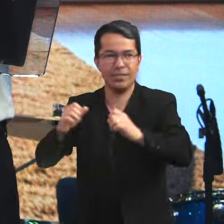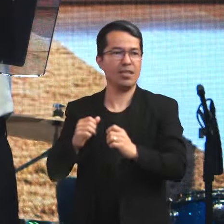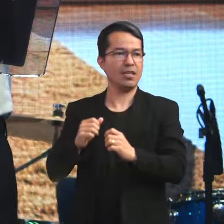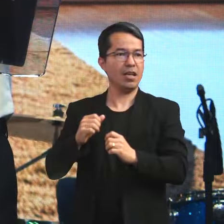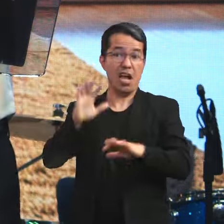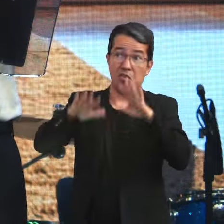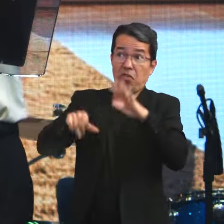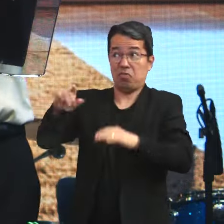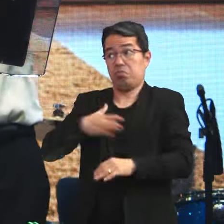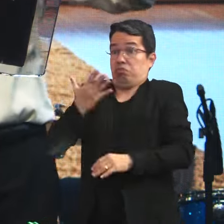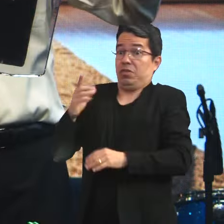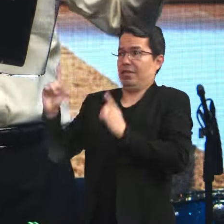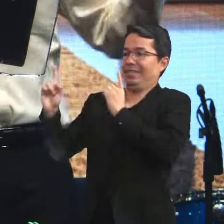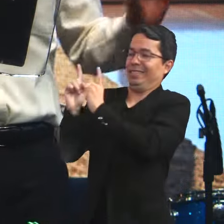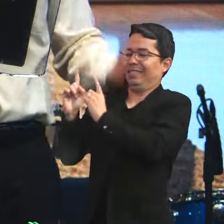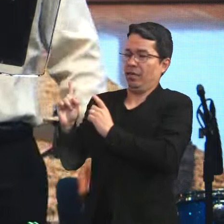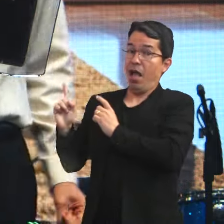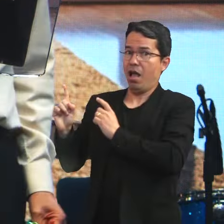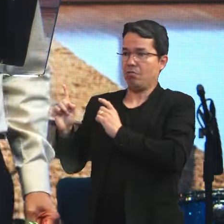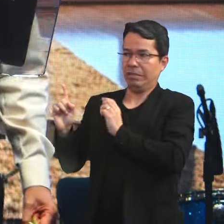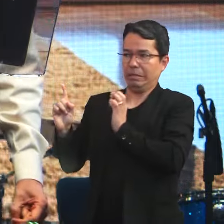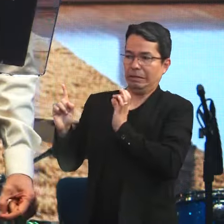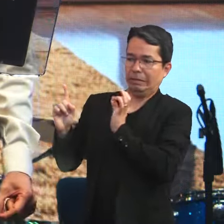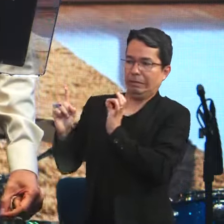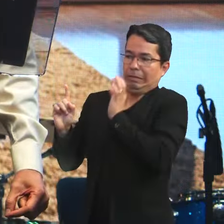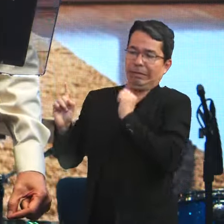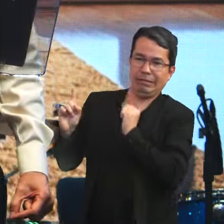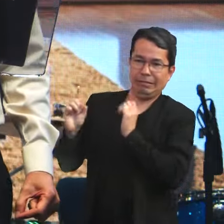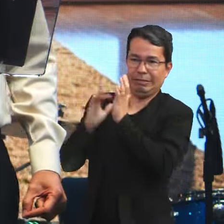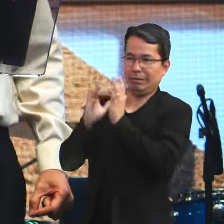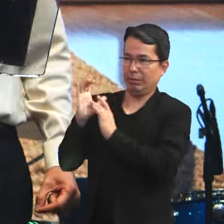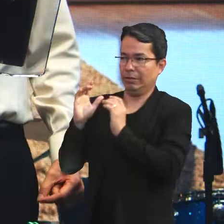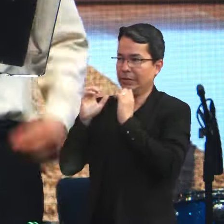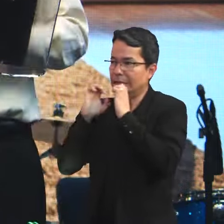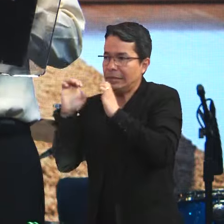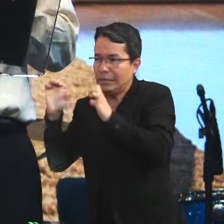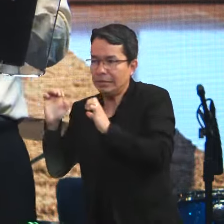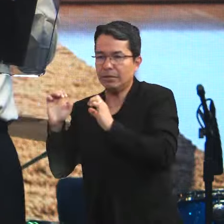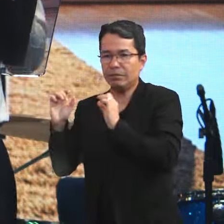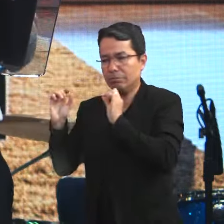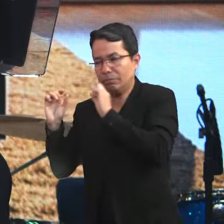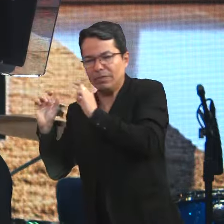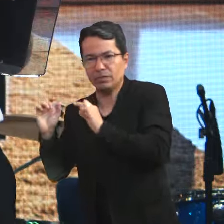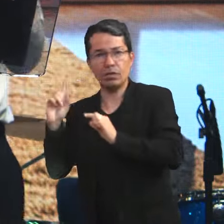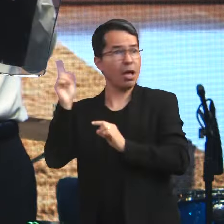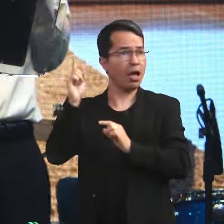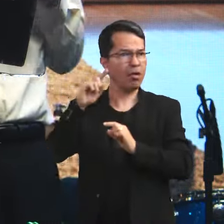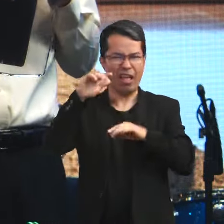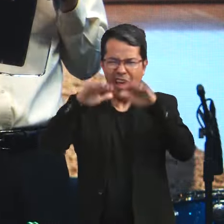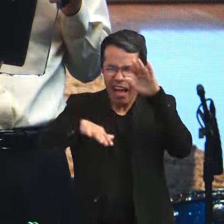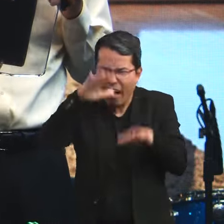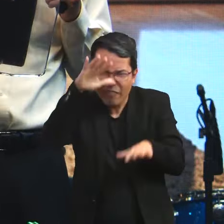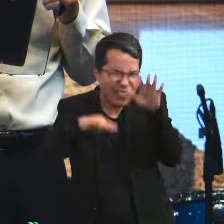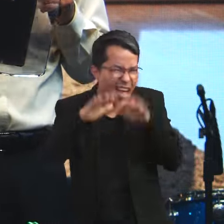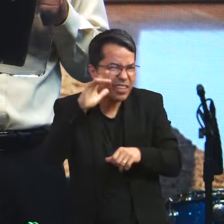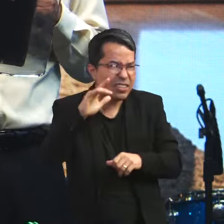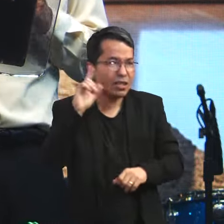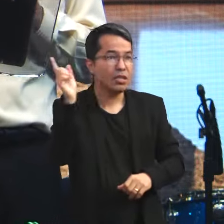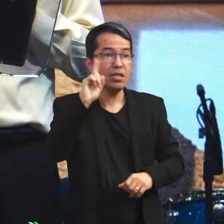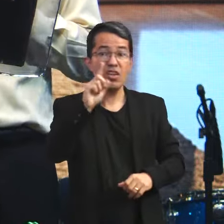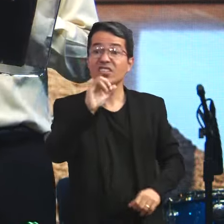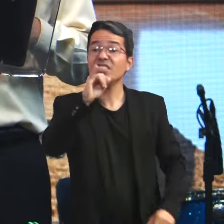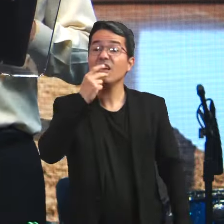alguém Pero ocr ocas Isso vai acontecer muito de vez em quandoos tomado Deão mas quando nós